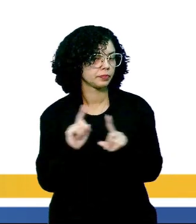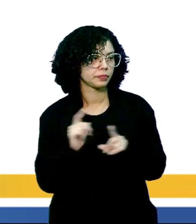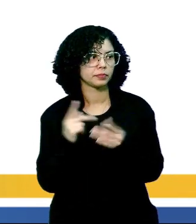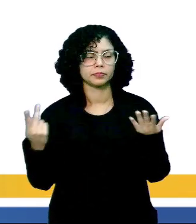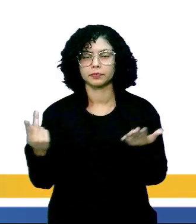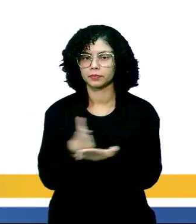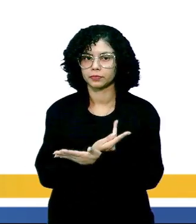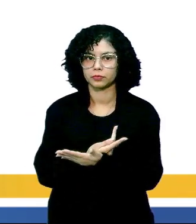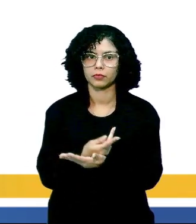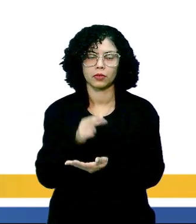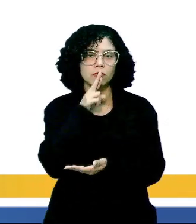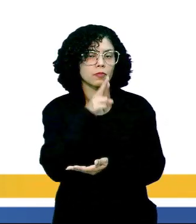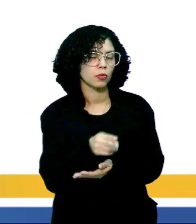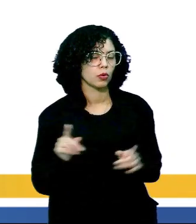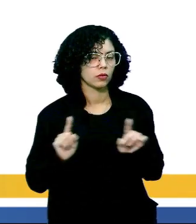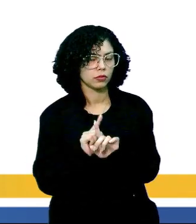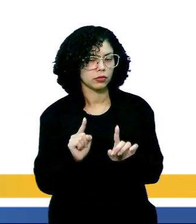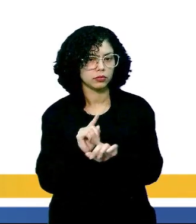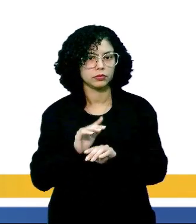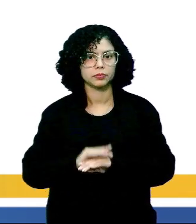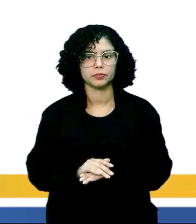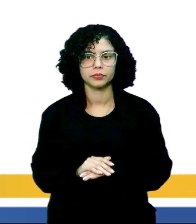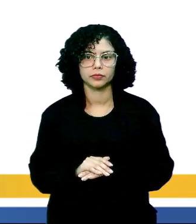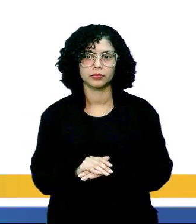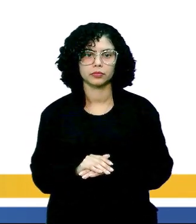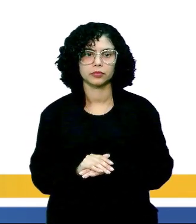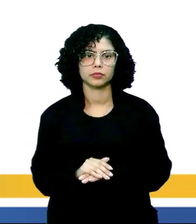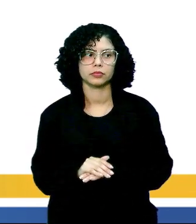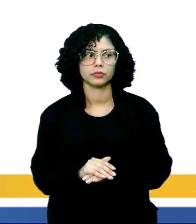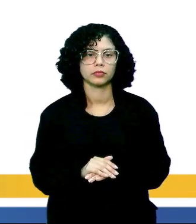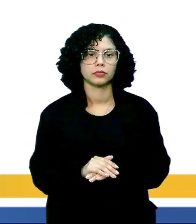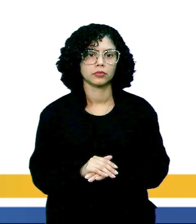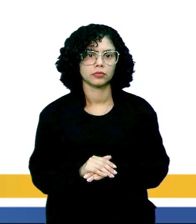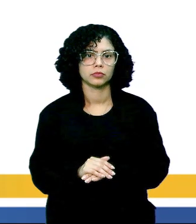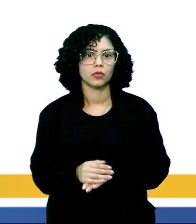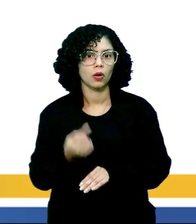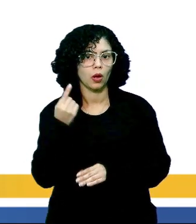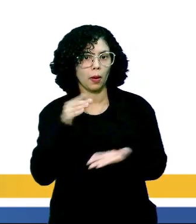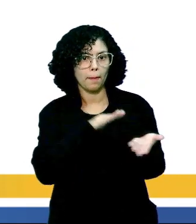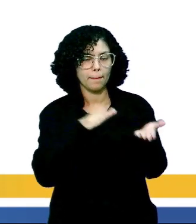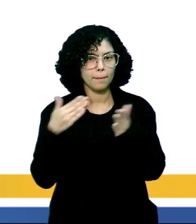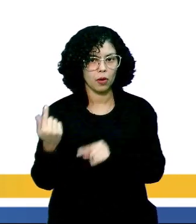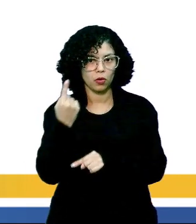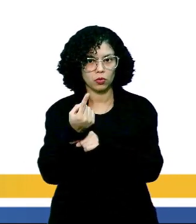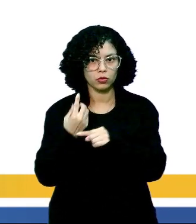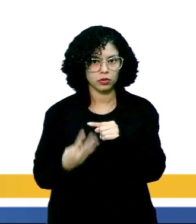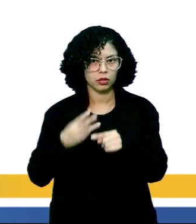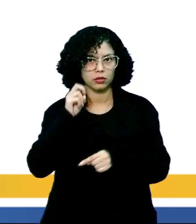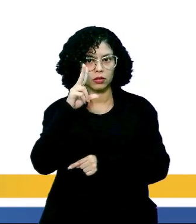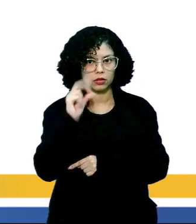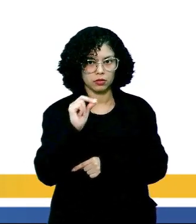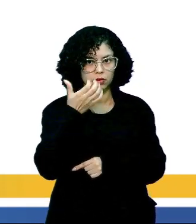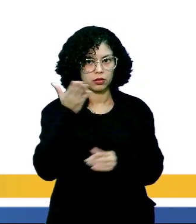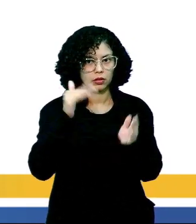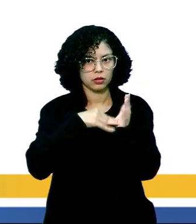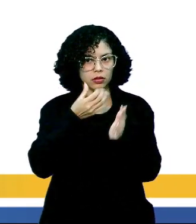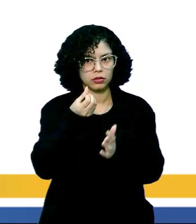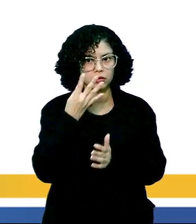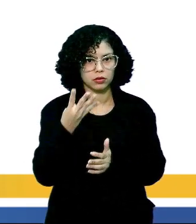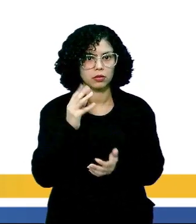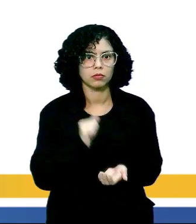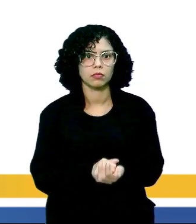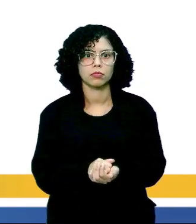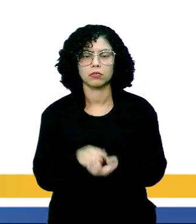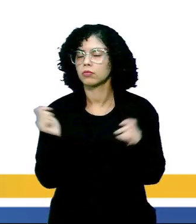Essa aí não seria a nossa resposta. Letra D, 1/3 das pessoas entre 50 e